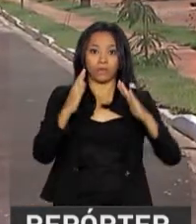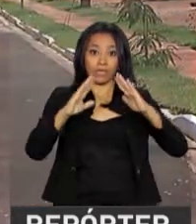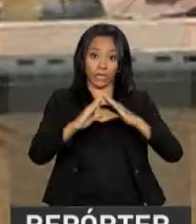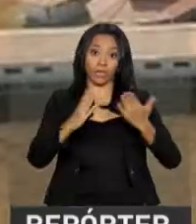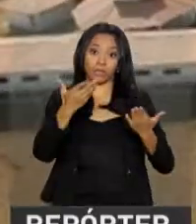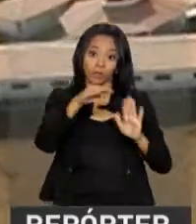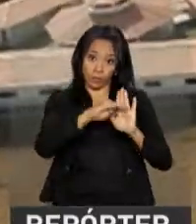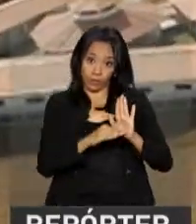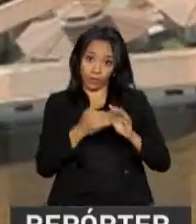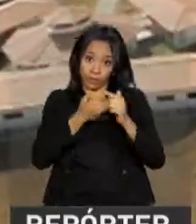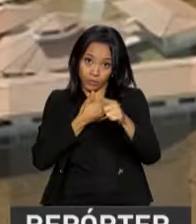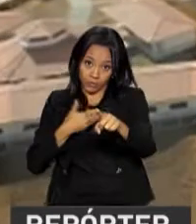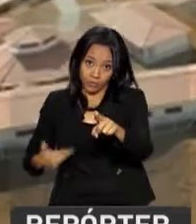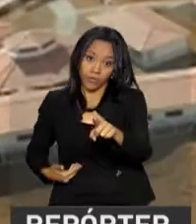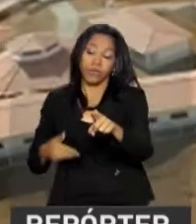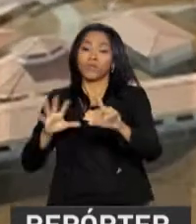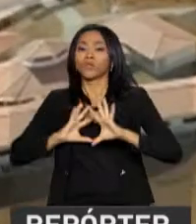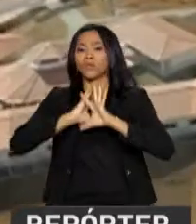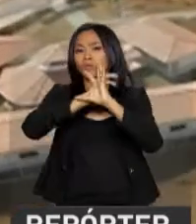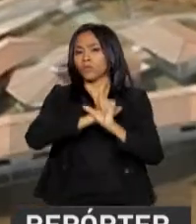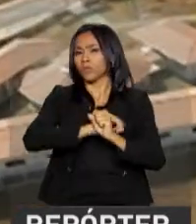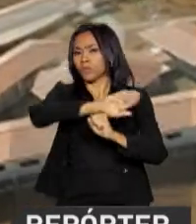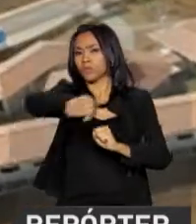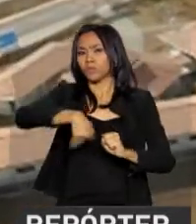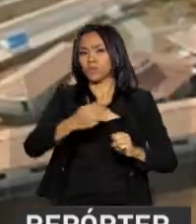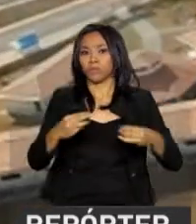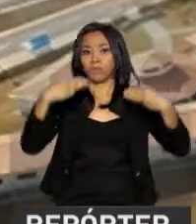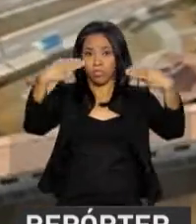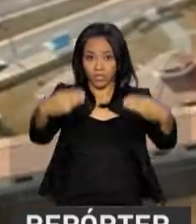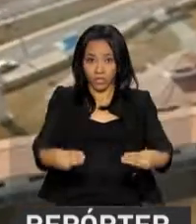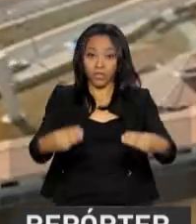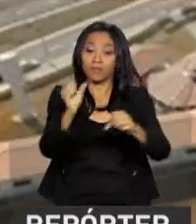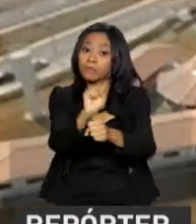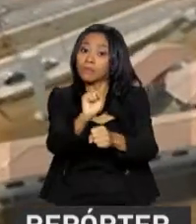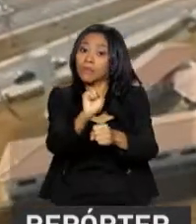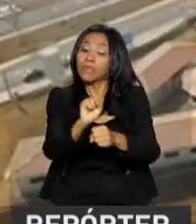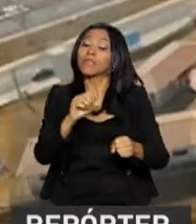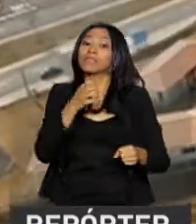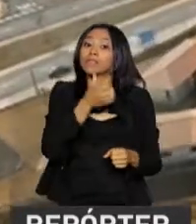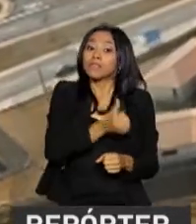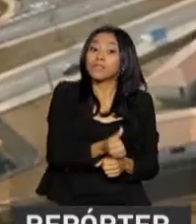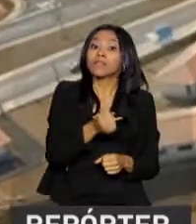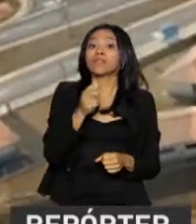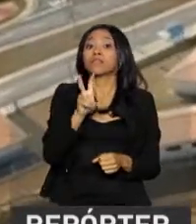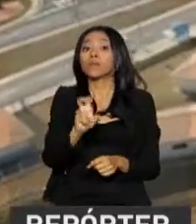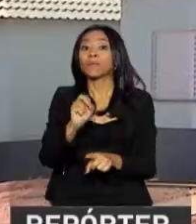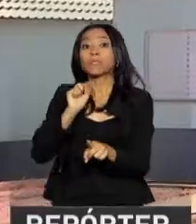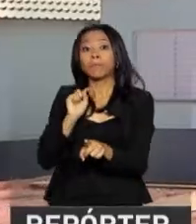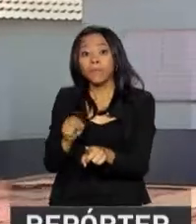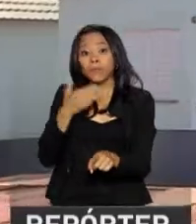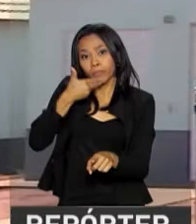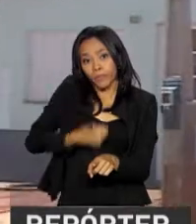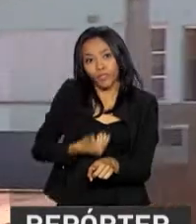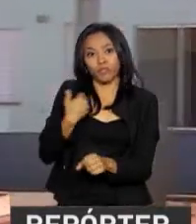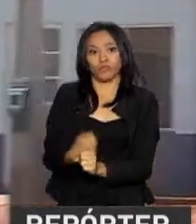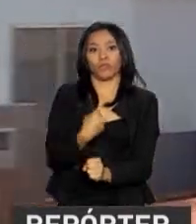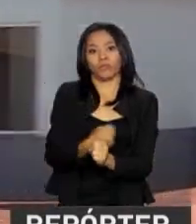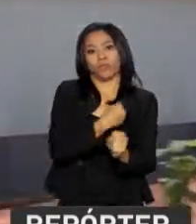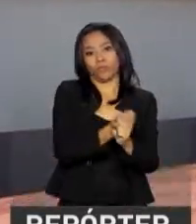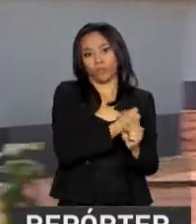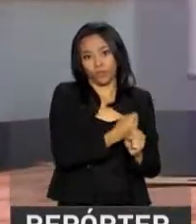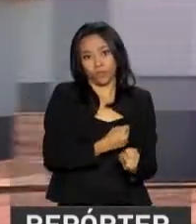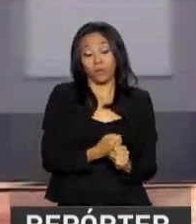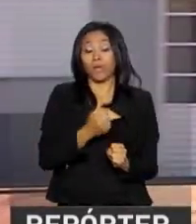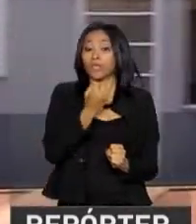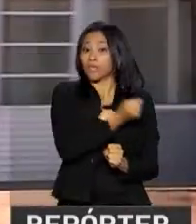vida ao todo o ministério das cidades espera 650 mil pedidos de construção em todas as quatro